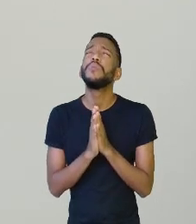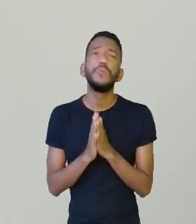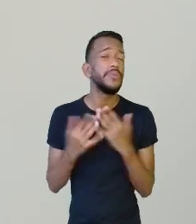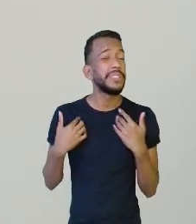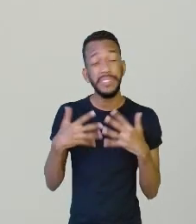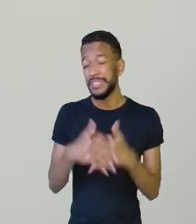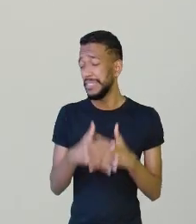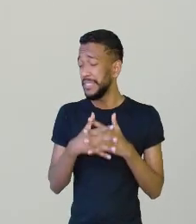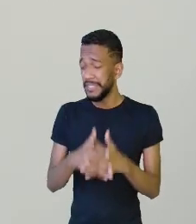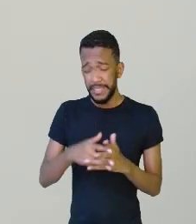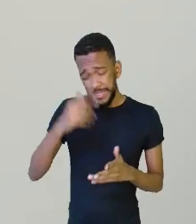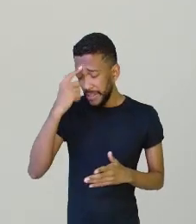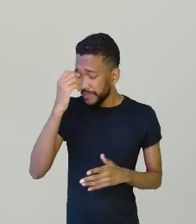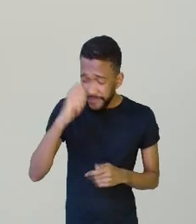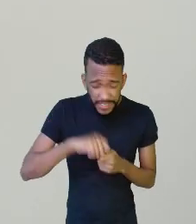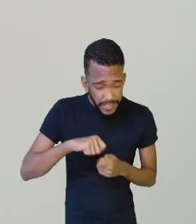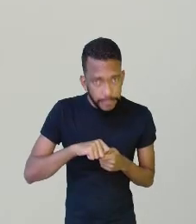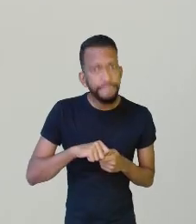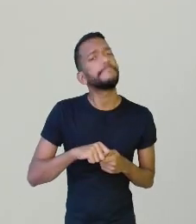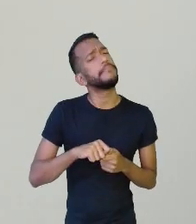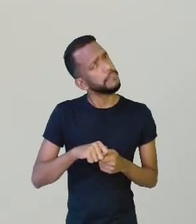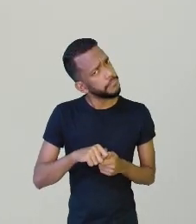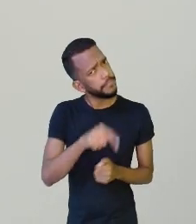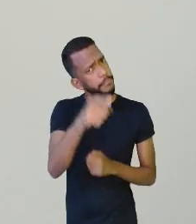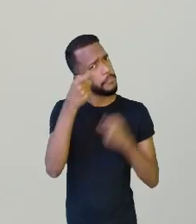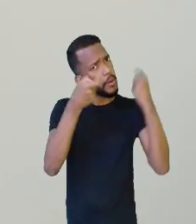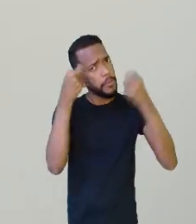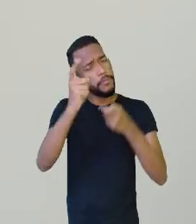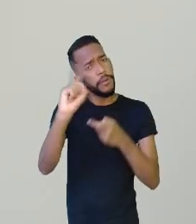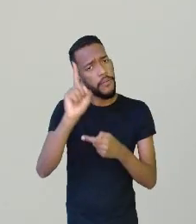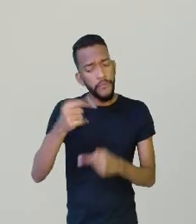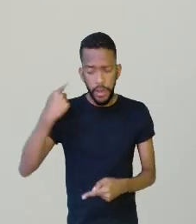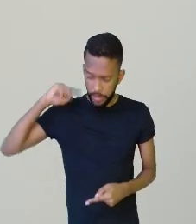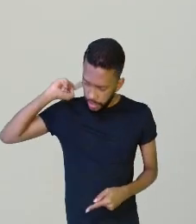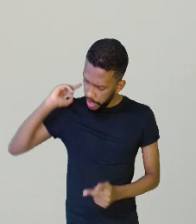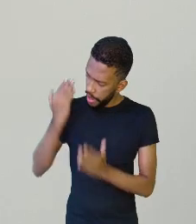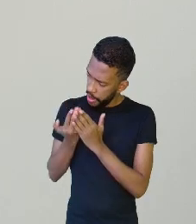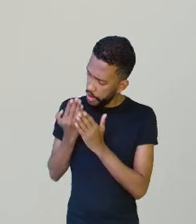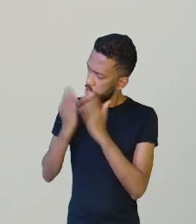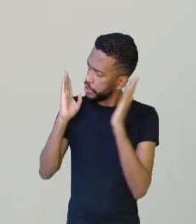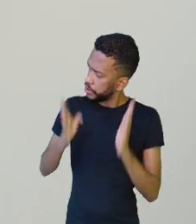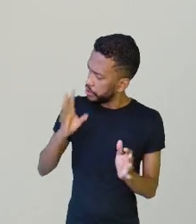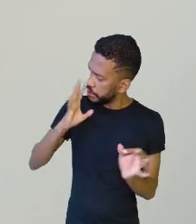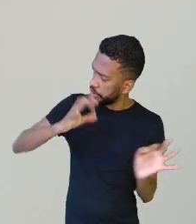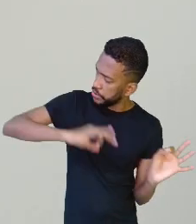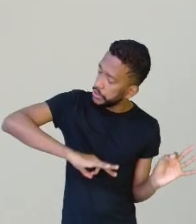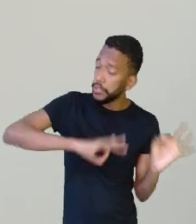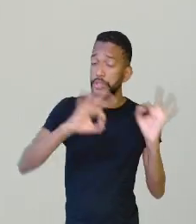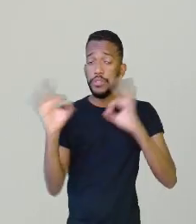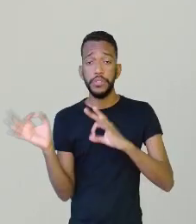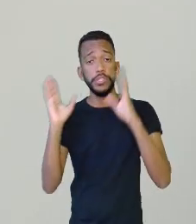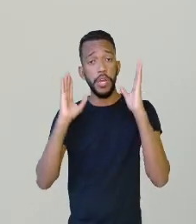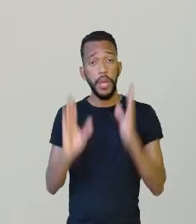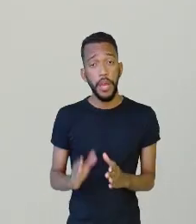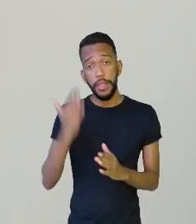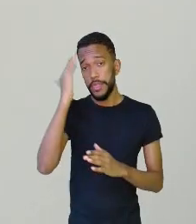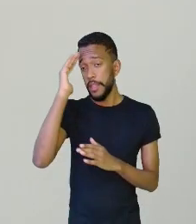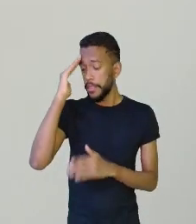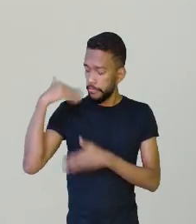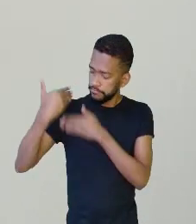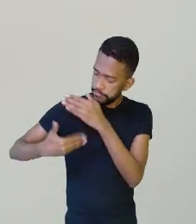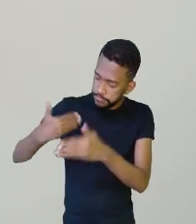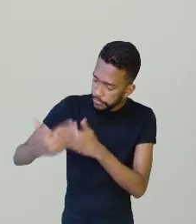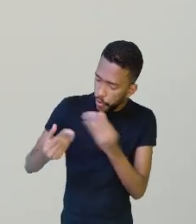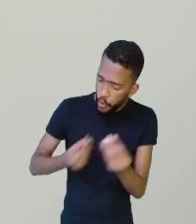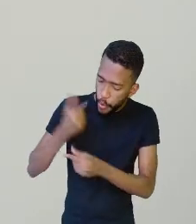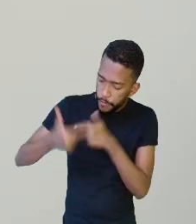vou conseguir fazer. É claro que vai, porque você já assistiu às aulas anteriores e já entende como funciona o processo